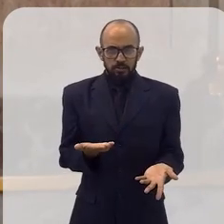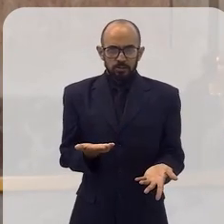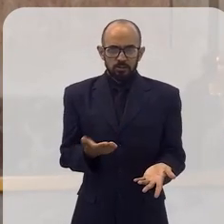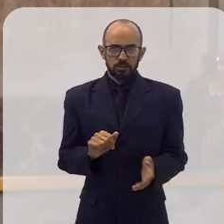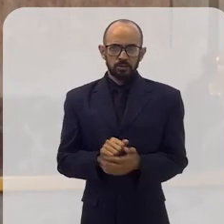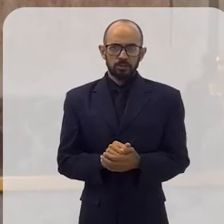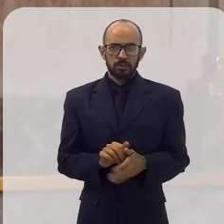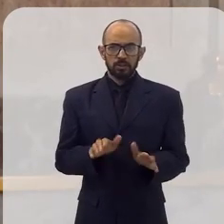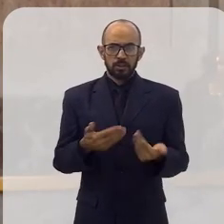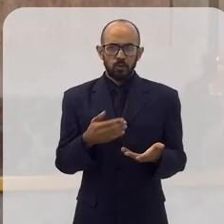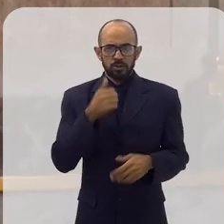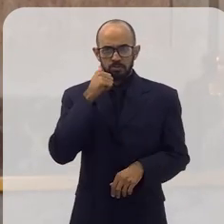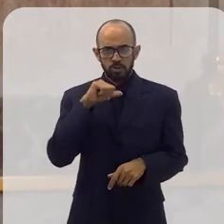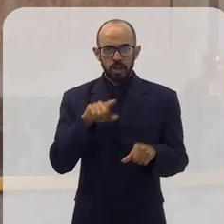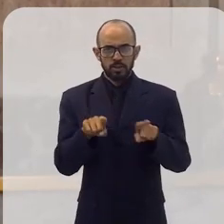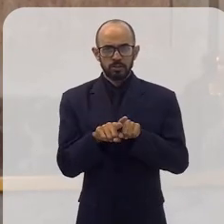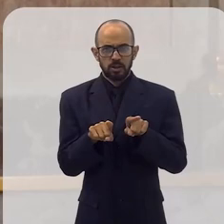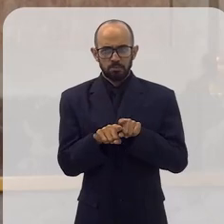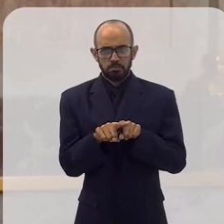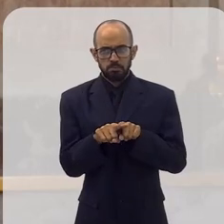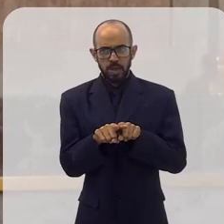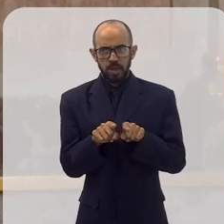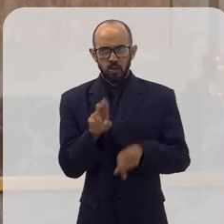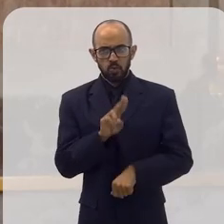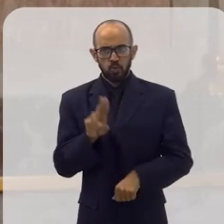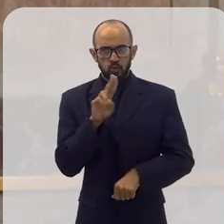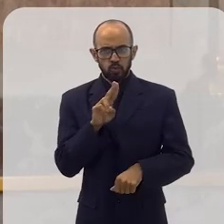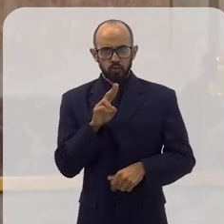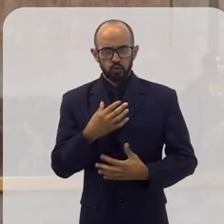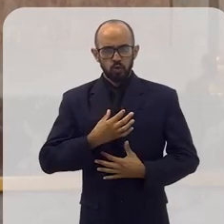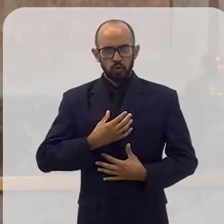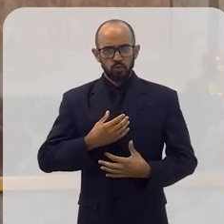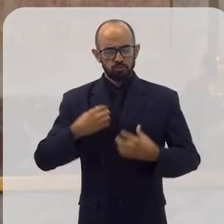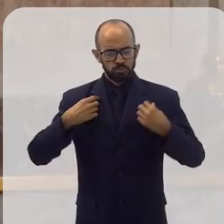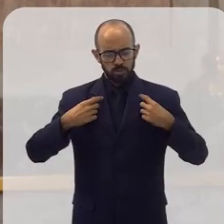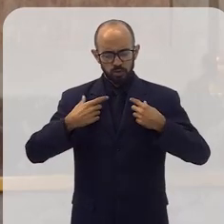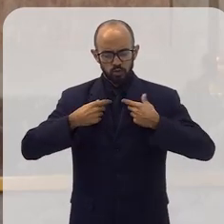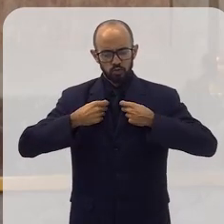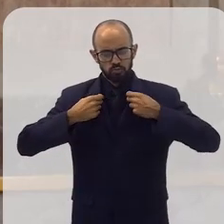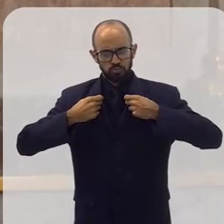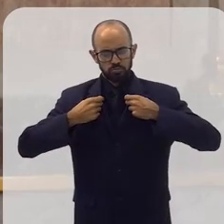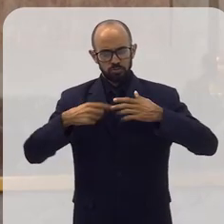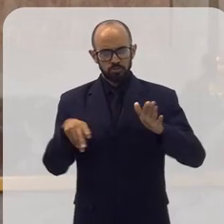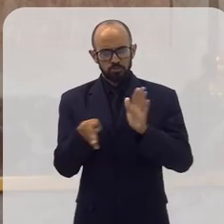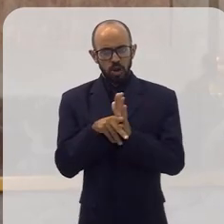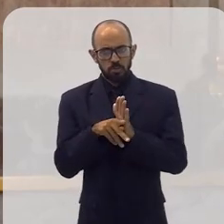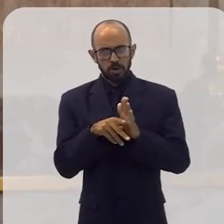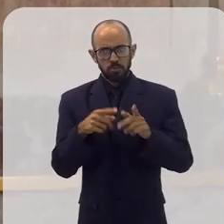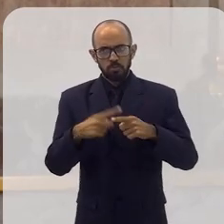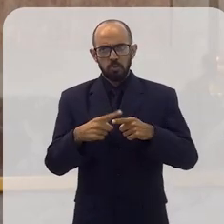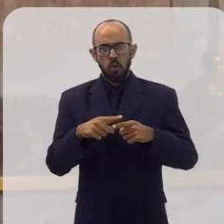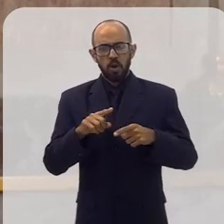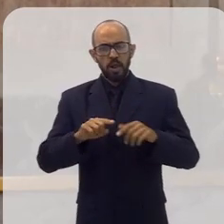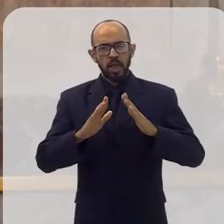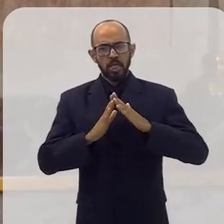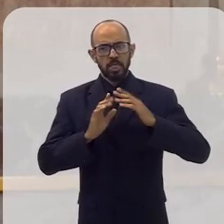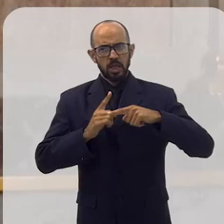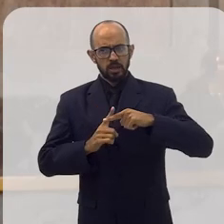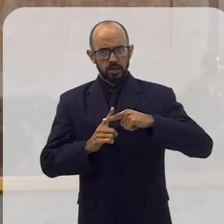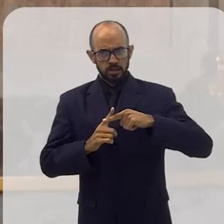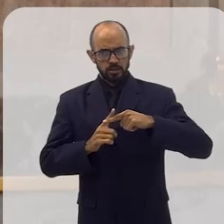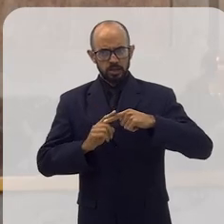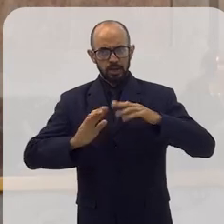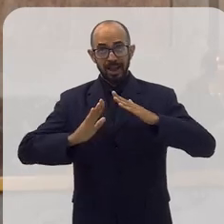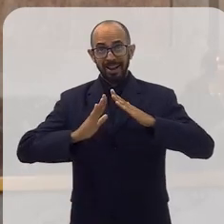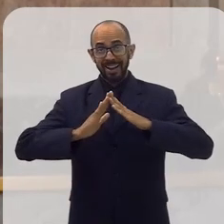coisas de... E as mulheres também colocam roupas próprias. Porque só na